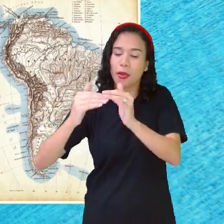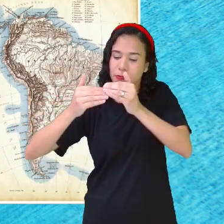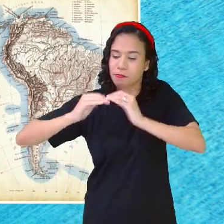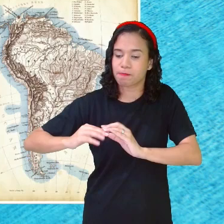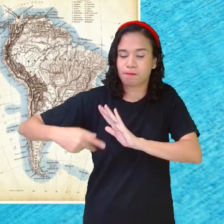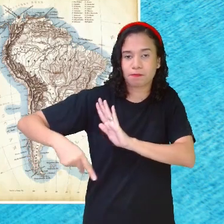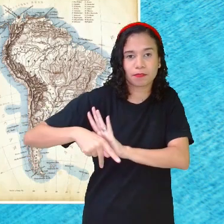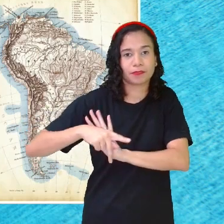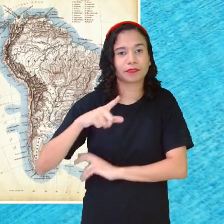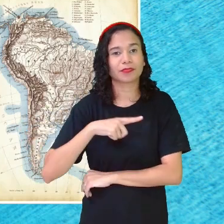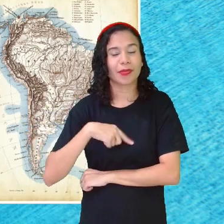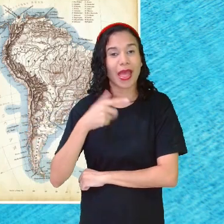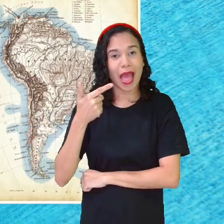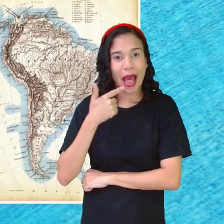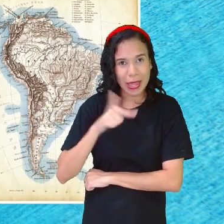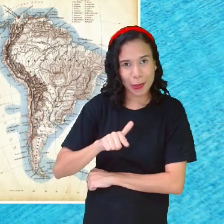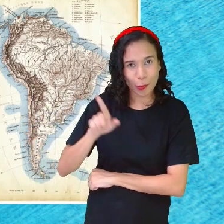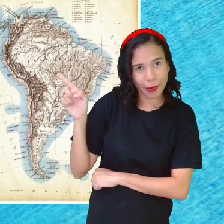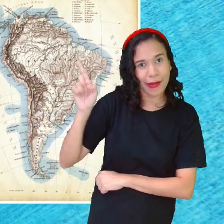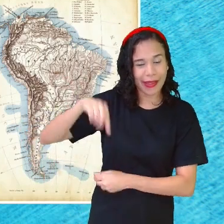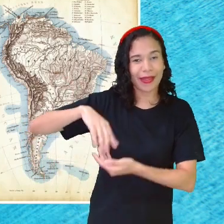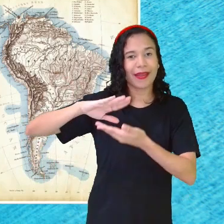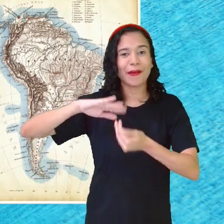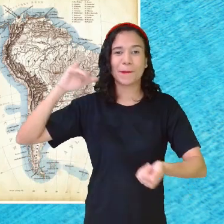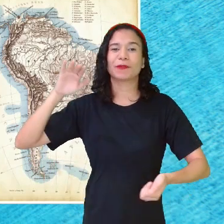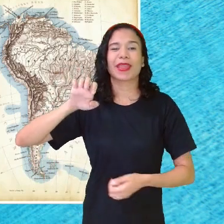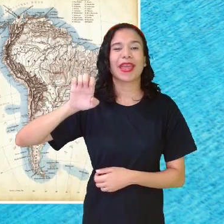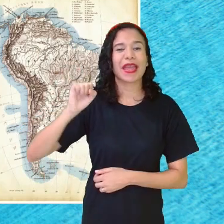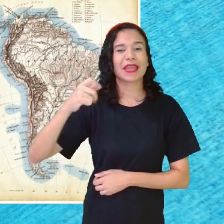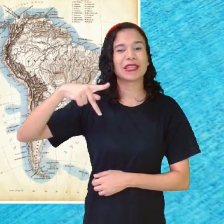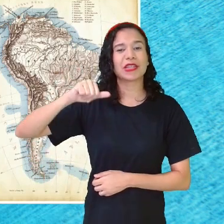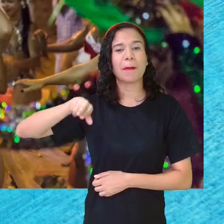Por isso, o idioma que eles falam lá hoje é o espanhol.